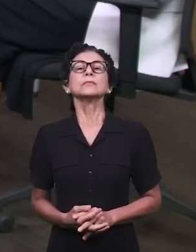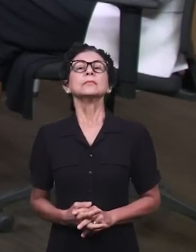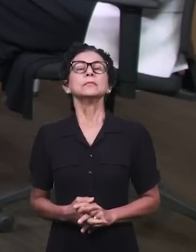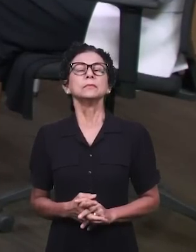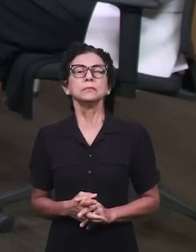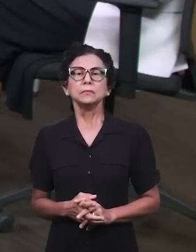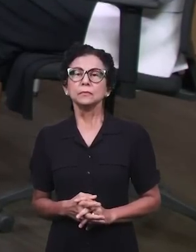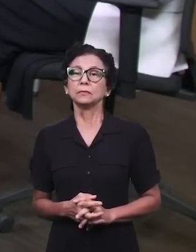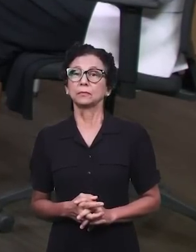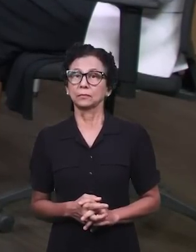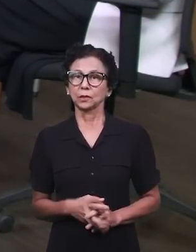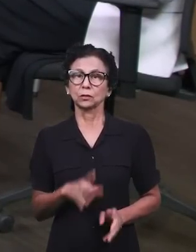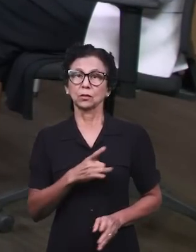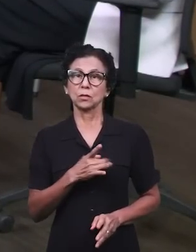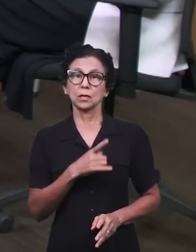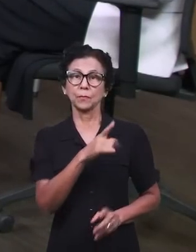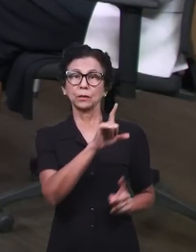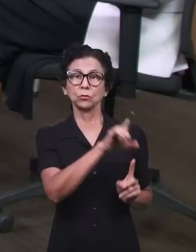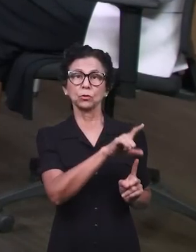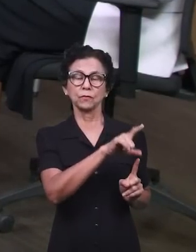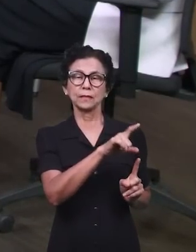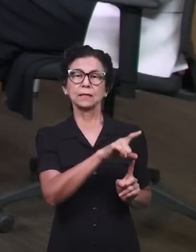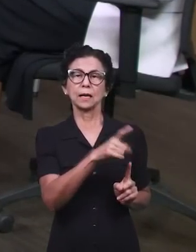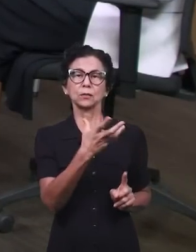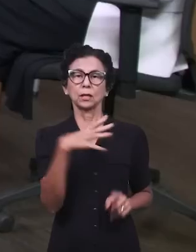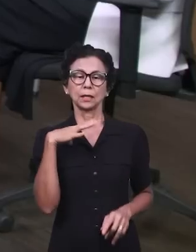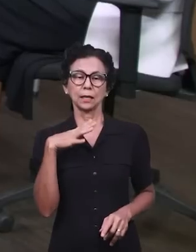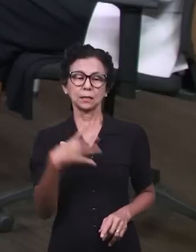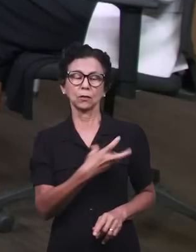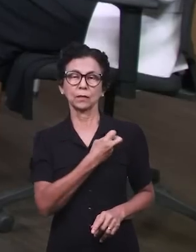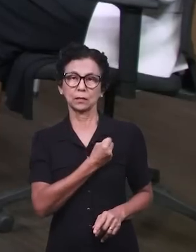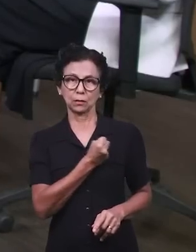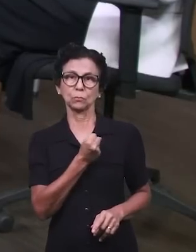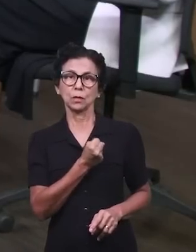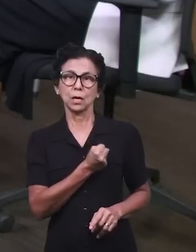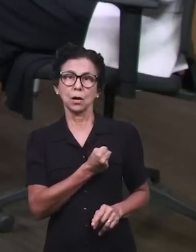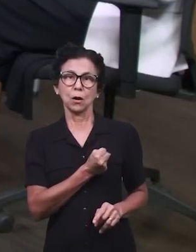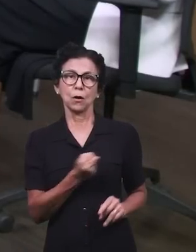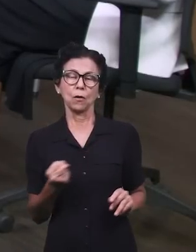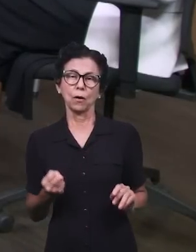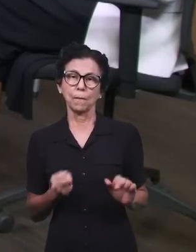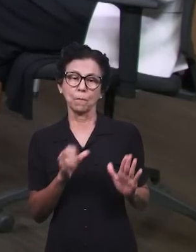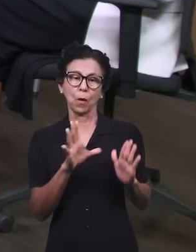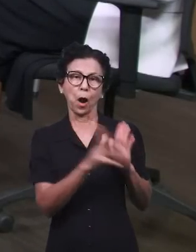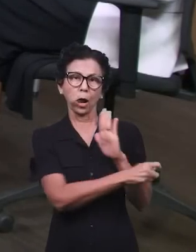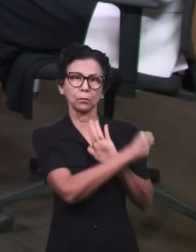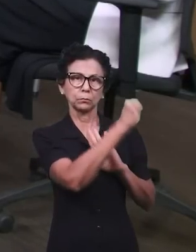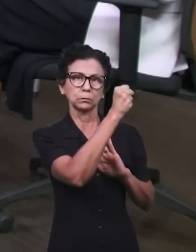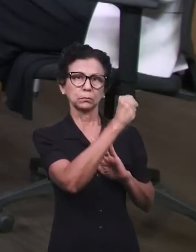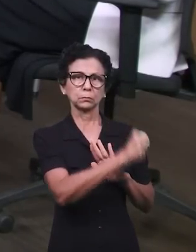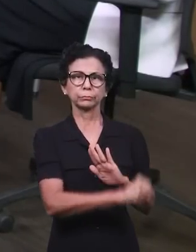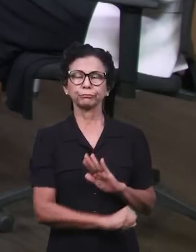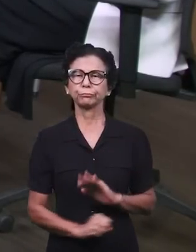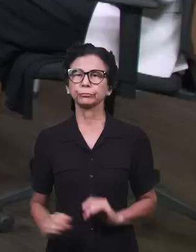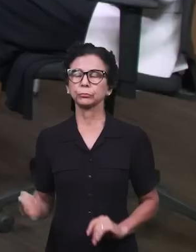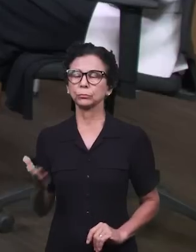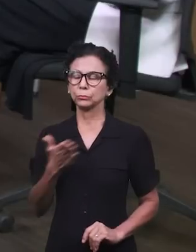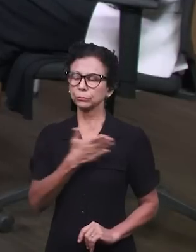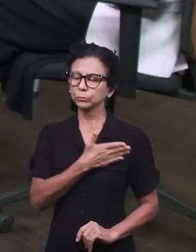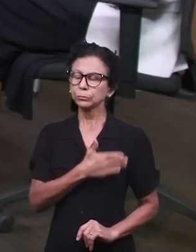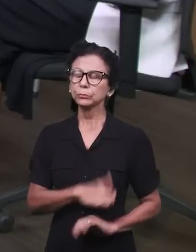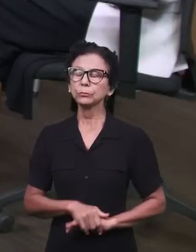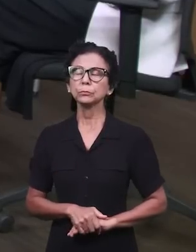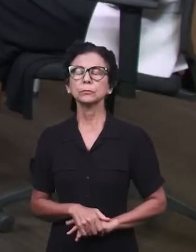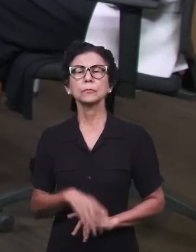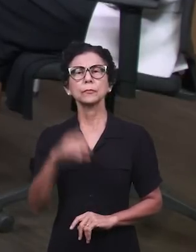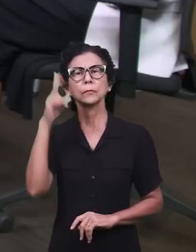rouba a salvação, que rouba a bênção, e não que fere a carne. Eu queria lembrar aqui, e por